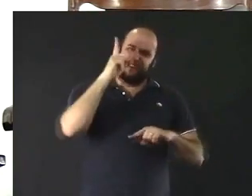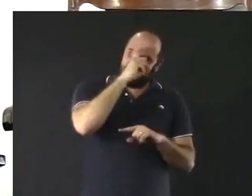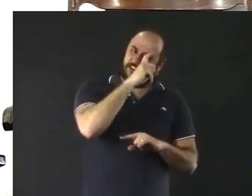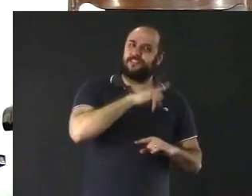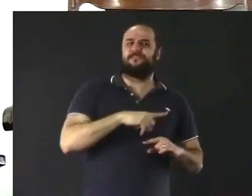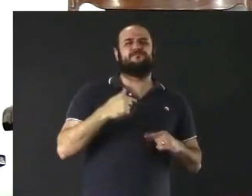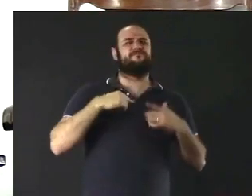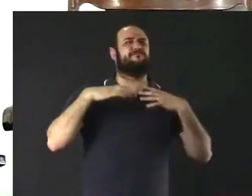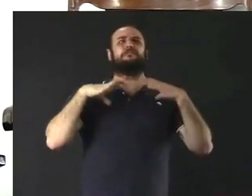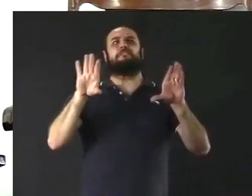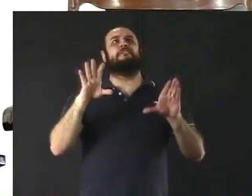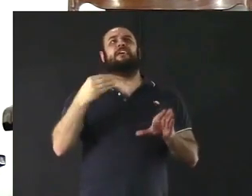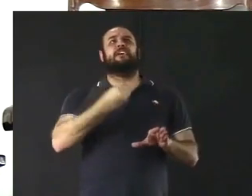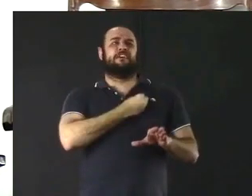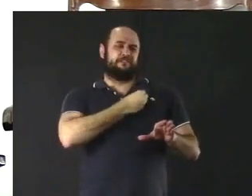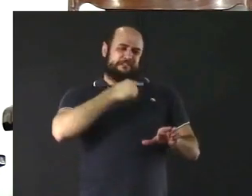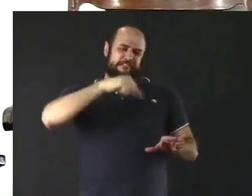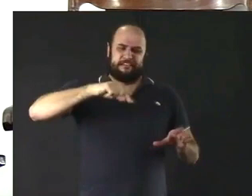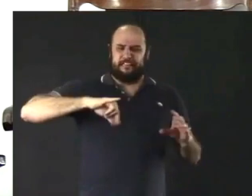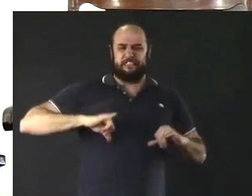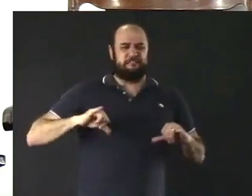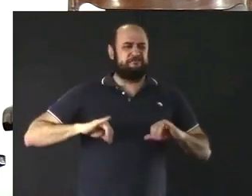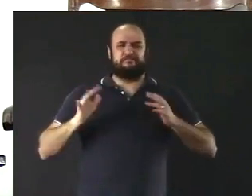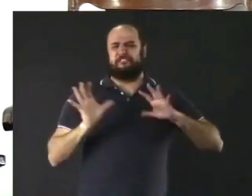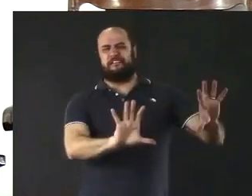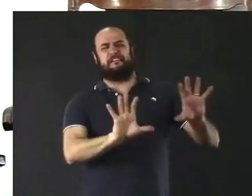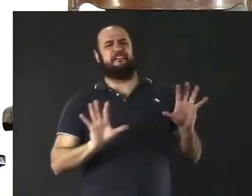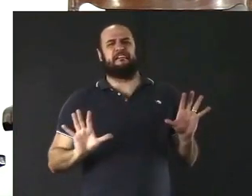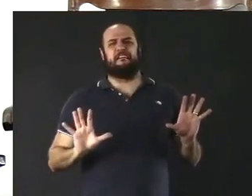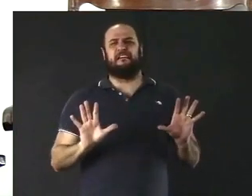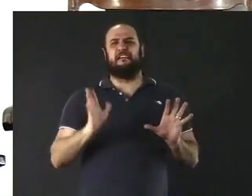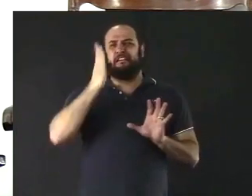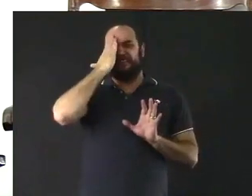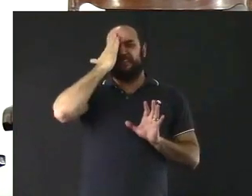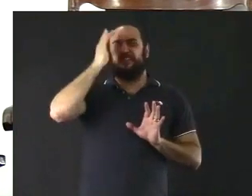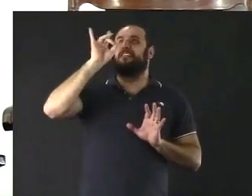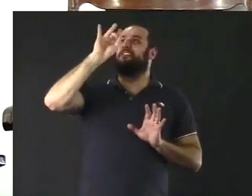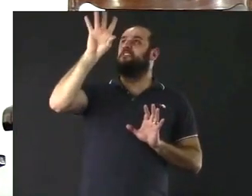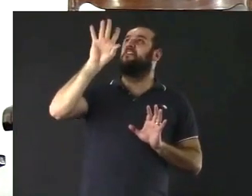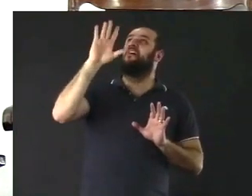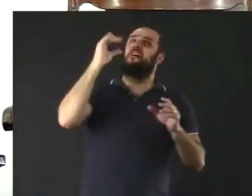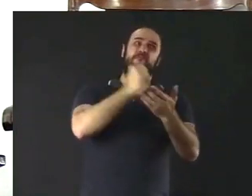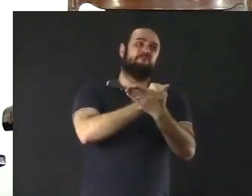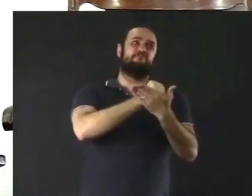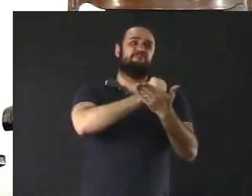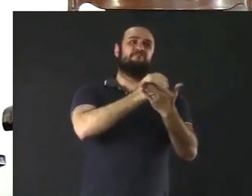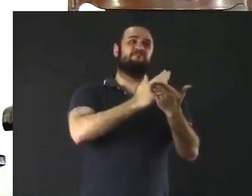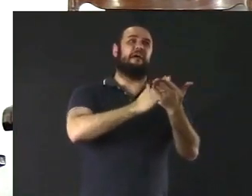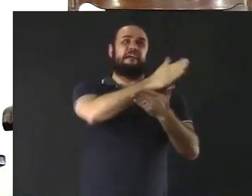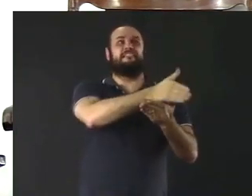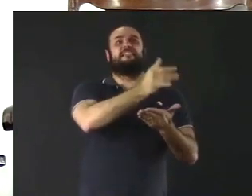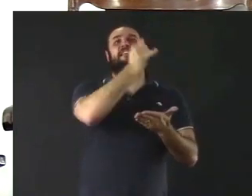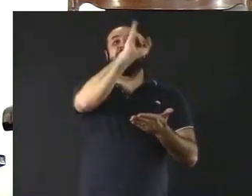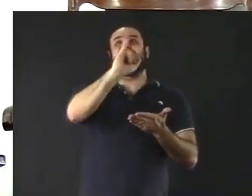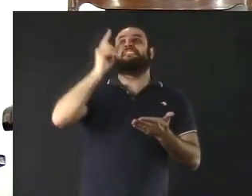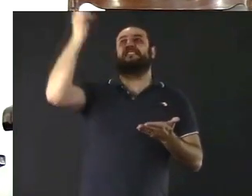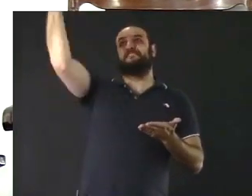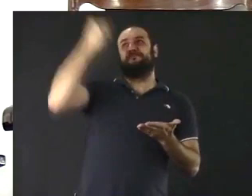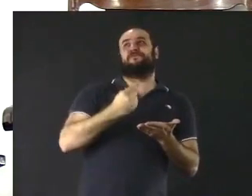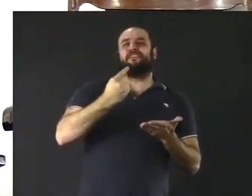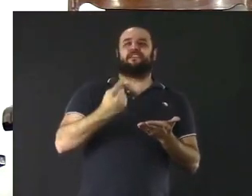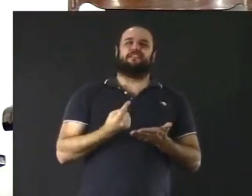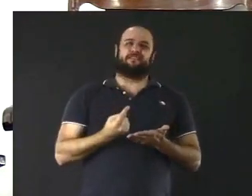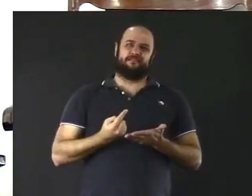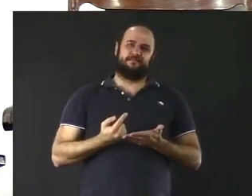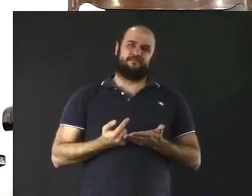quero continuar sentindo essa dor, e eu sei que ela só vai passar se o Senhor voltar. Talvez você esteja